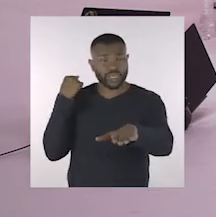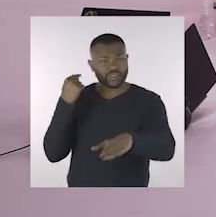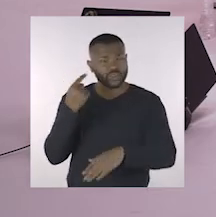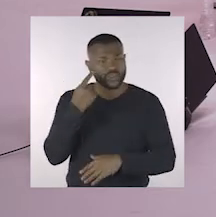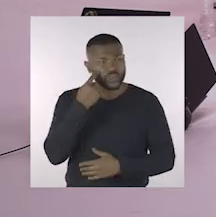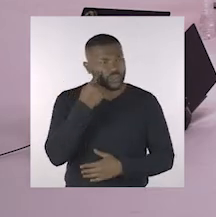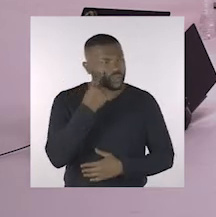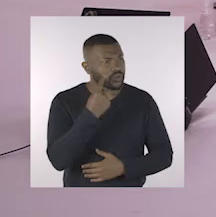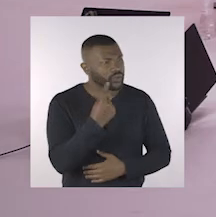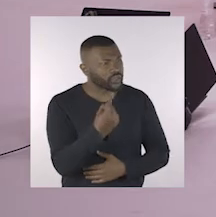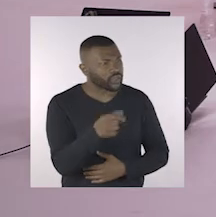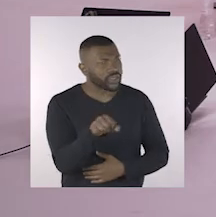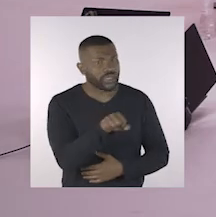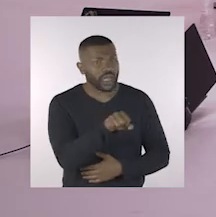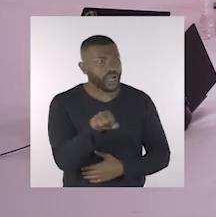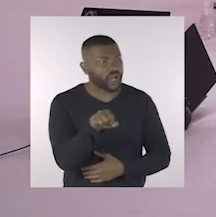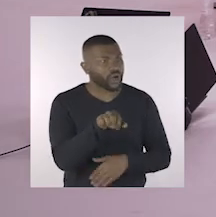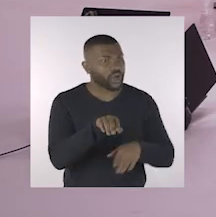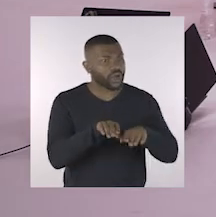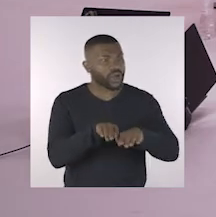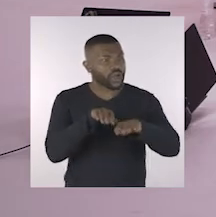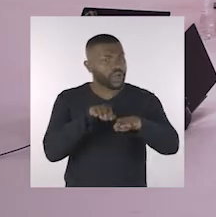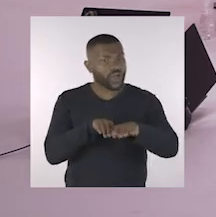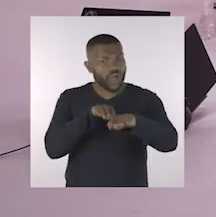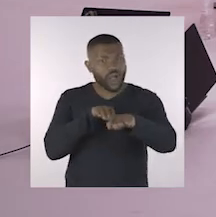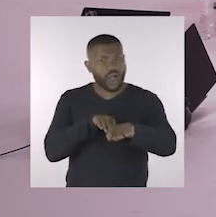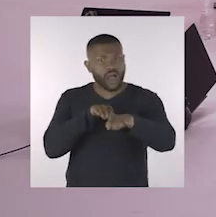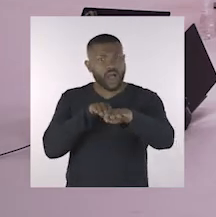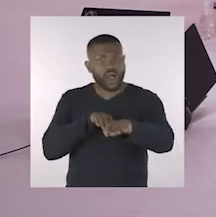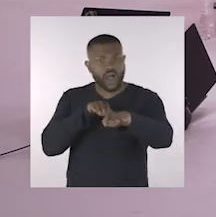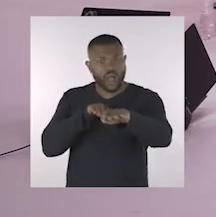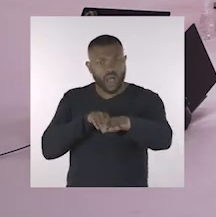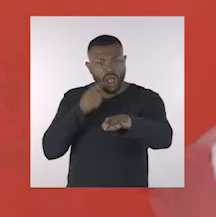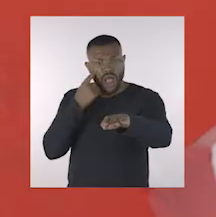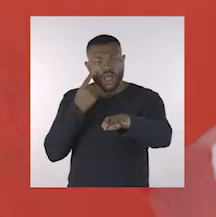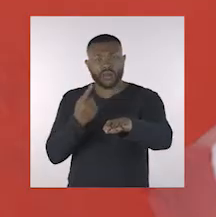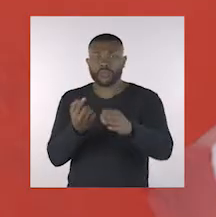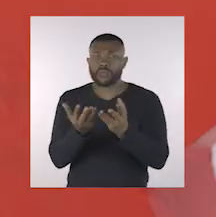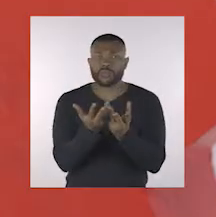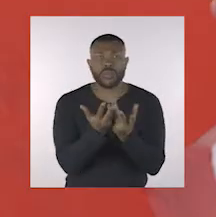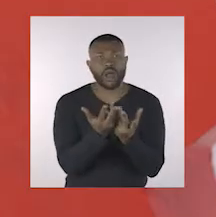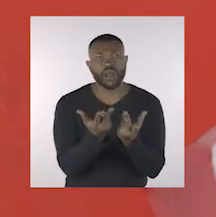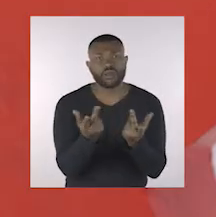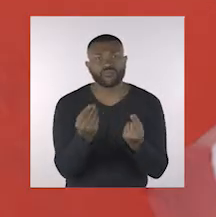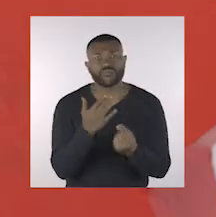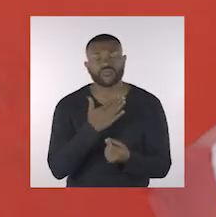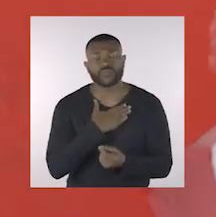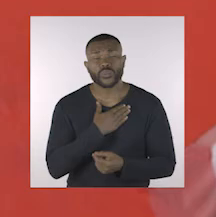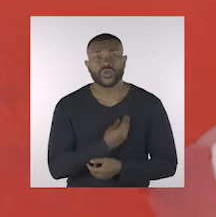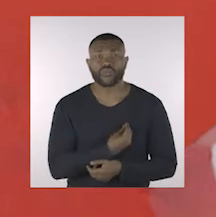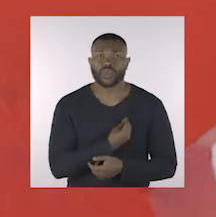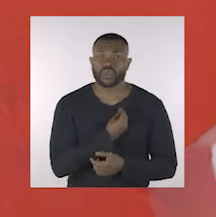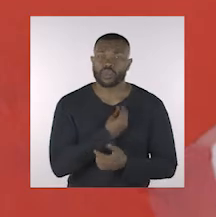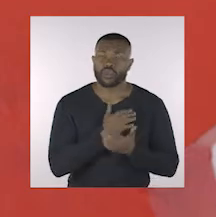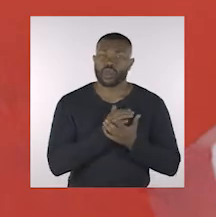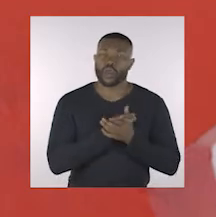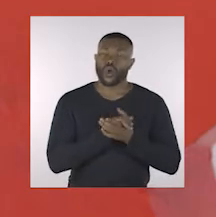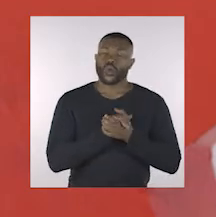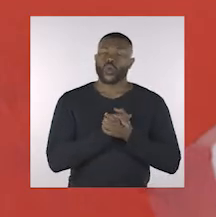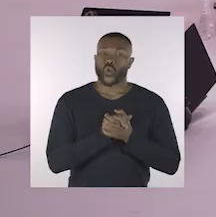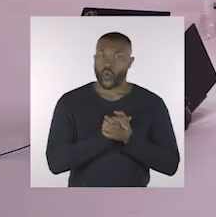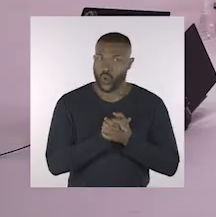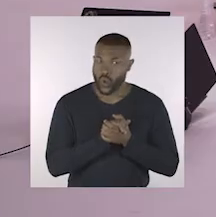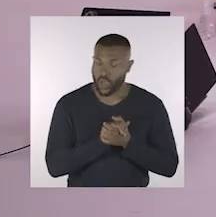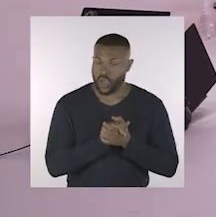ideia é aquela aquela imagem a visão de um carro atrás outra coisa mais maravilhosa que eu vi na minha vida né E aí